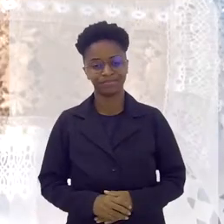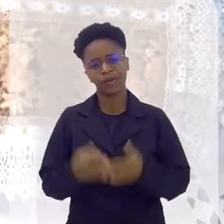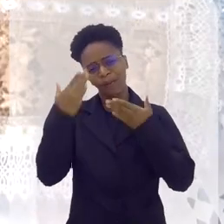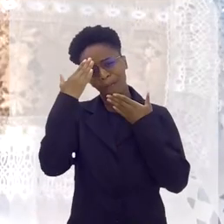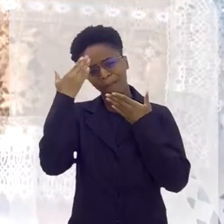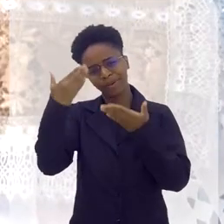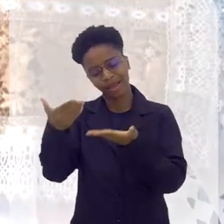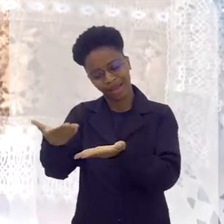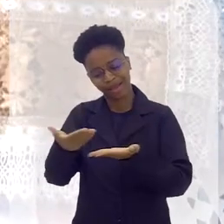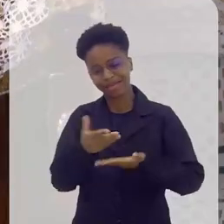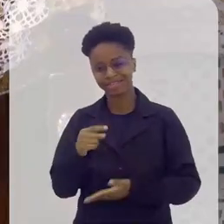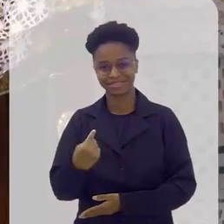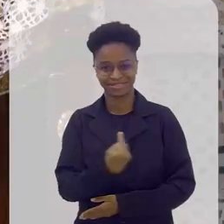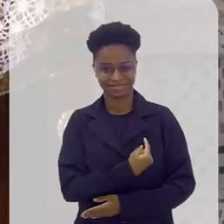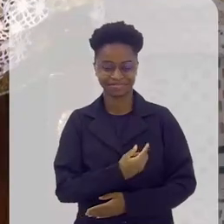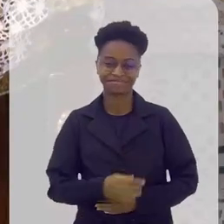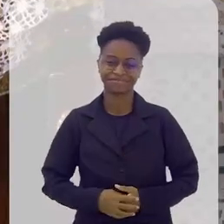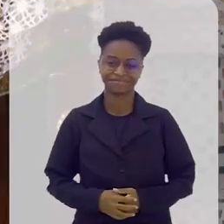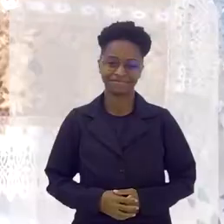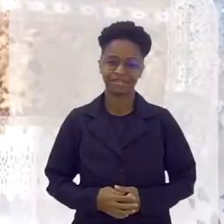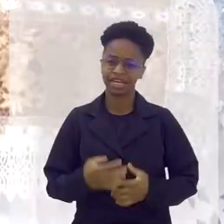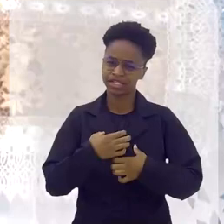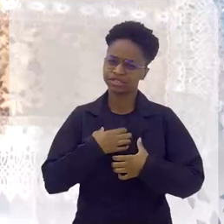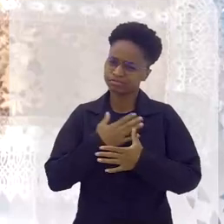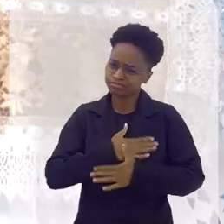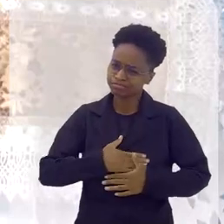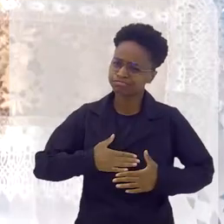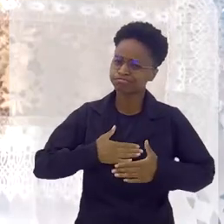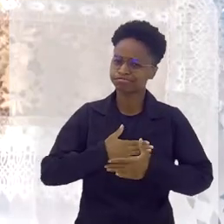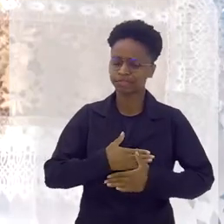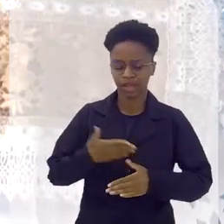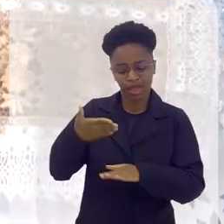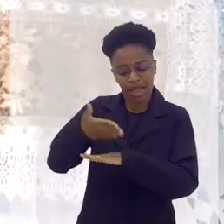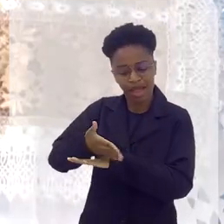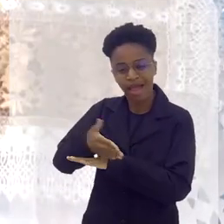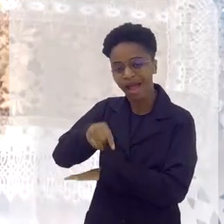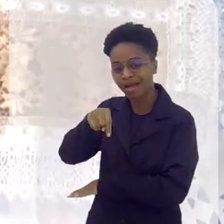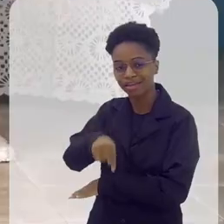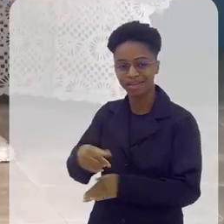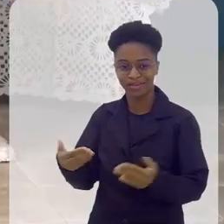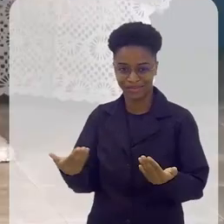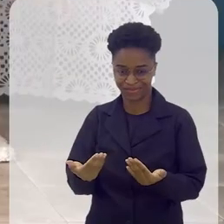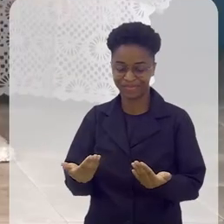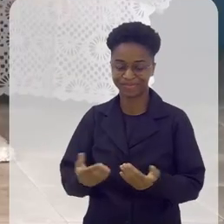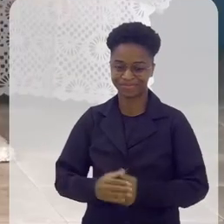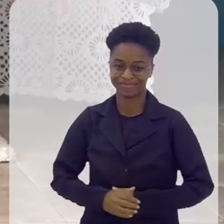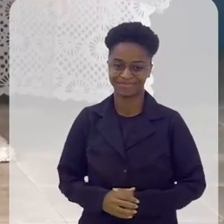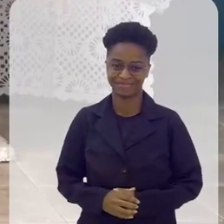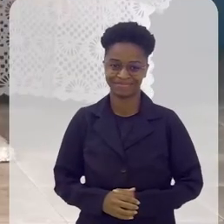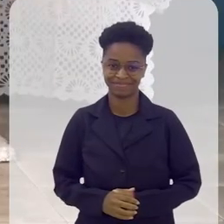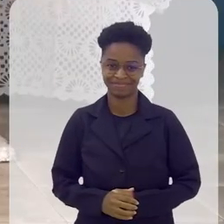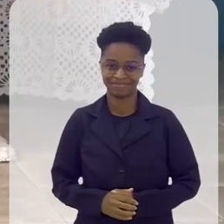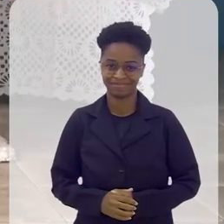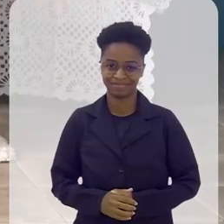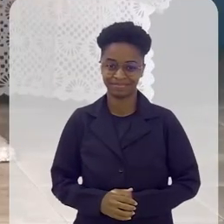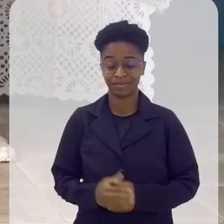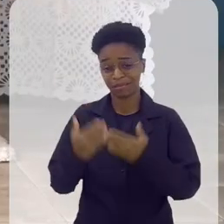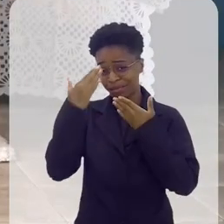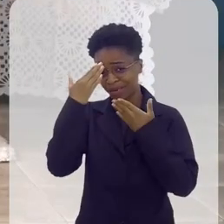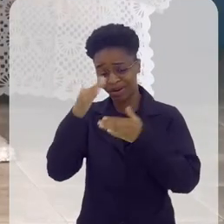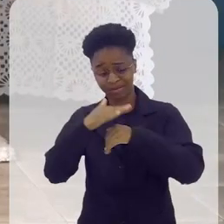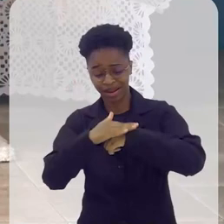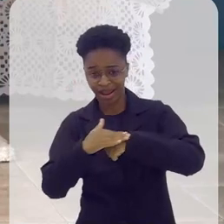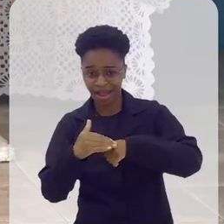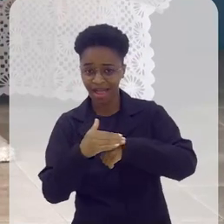Muito obrigada por me receber. Obrigado a você, querida. É uma honra para nós estarmos aqui. Eu também. Por todo o